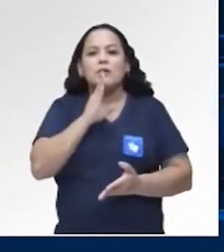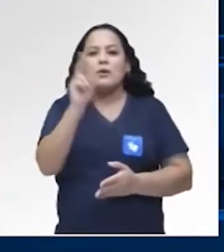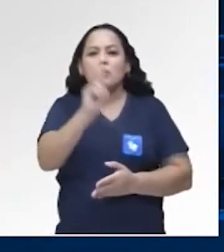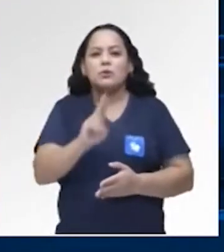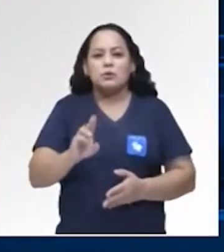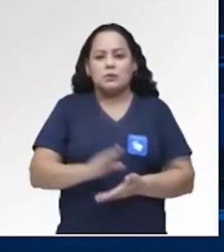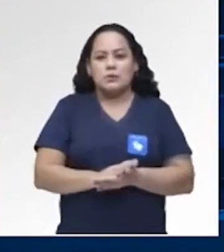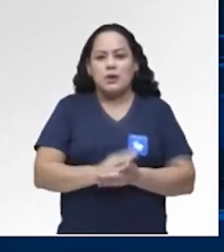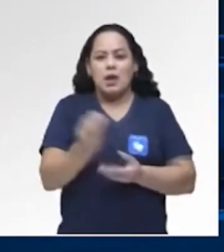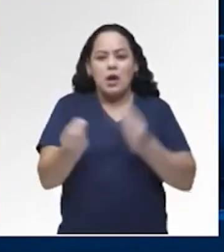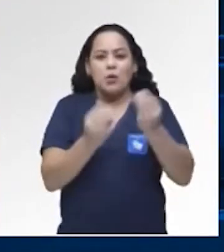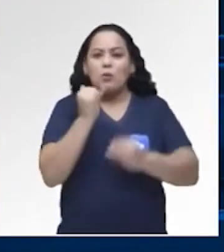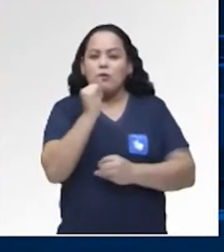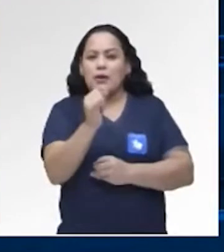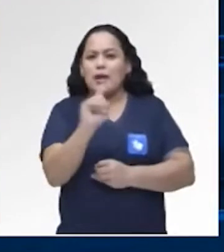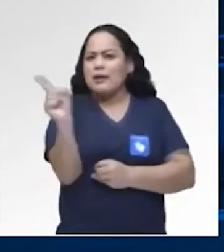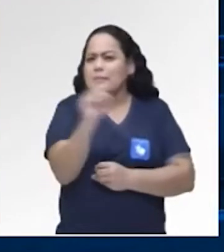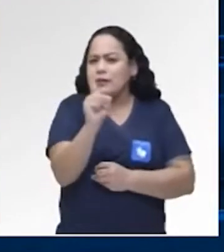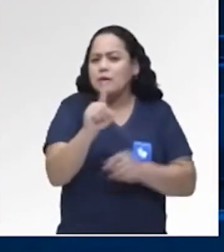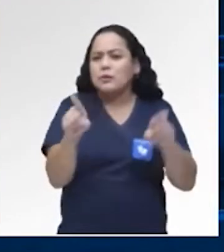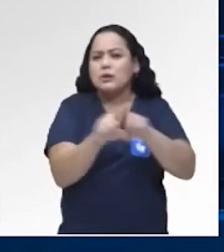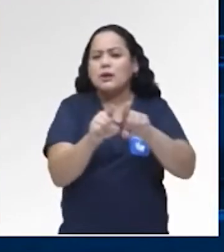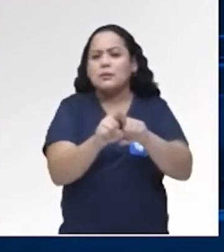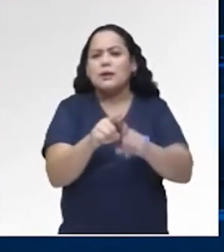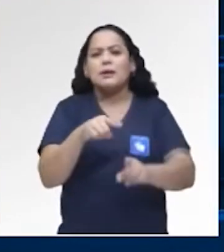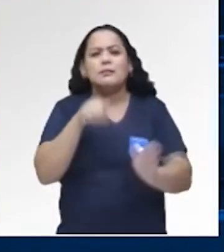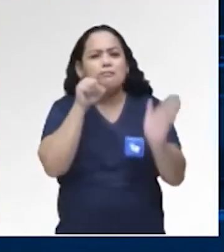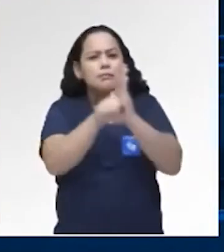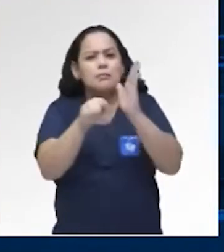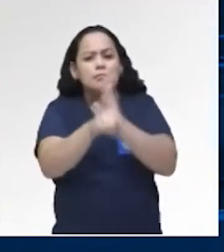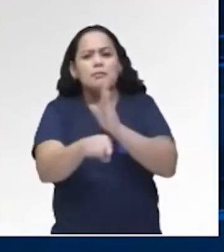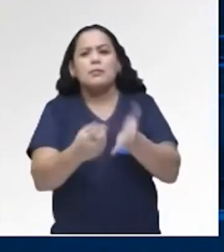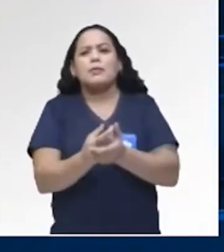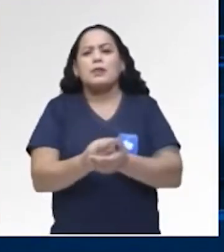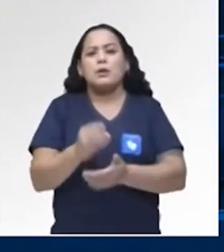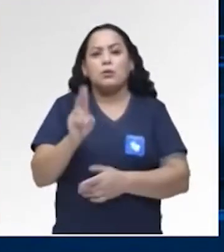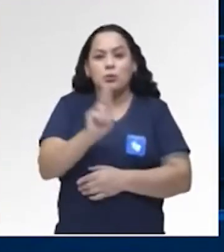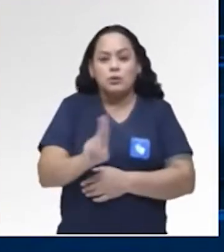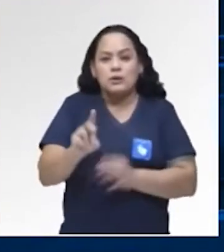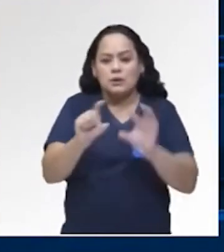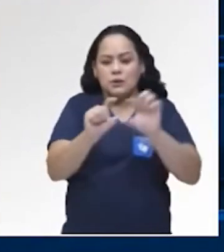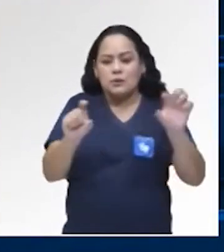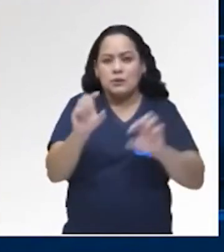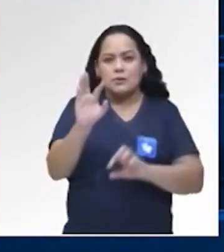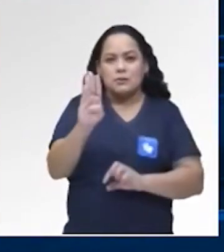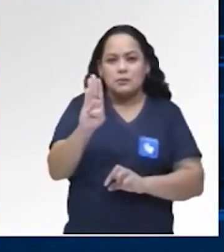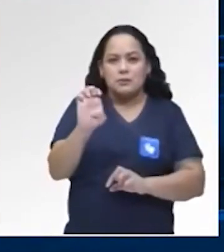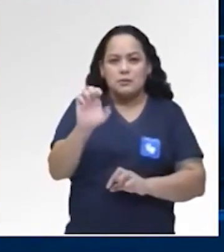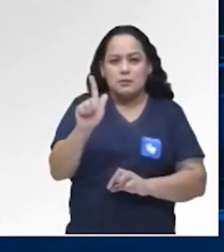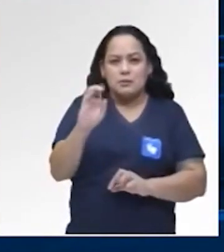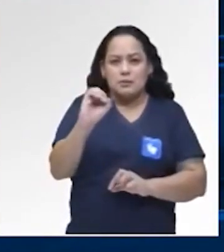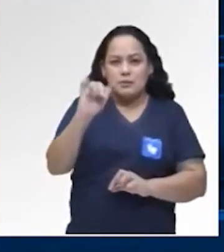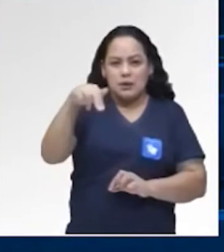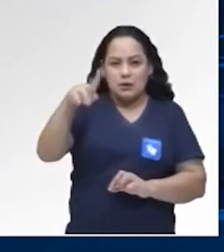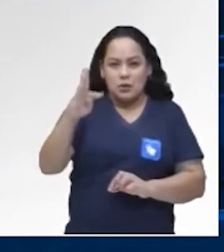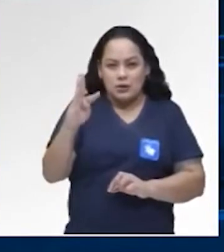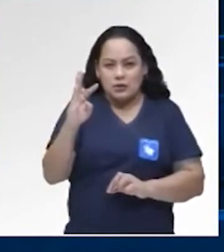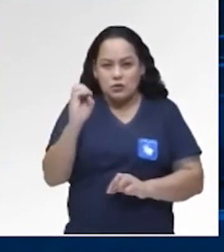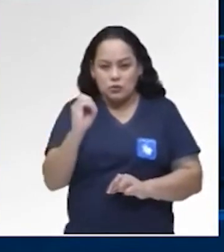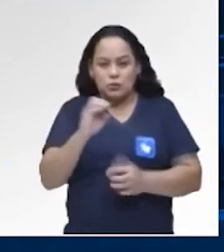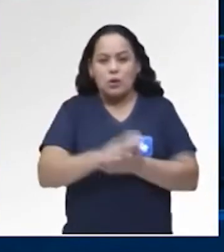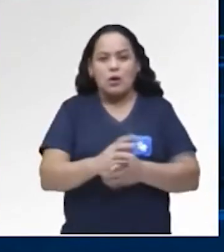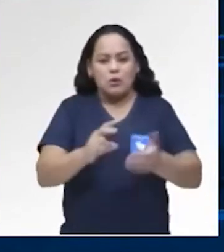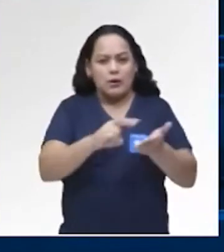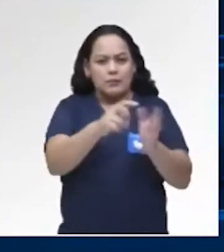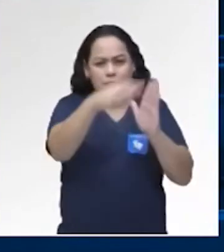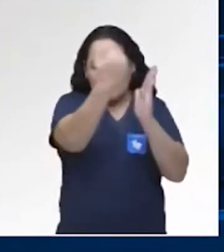forma negativa e interrogativa com a expressão be going to. Vamos ver agora uma verb list, né, uma lista de verbos que